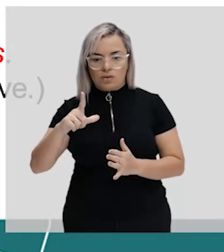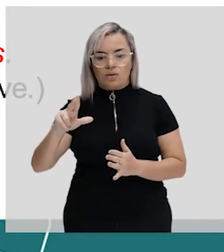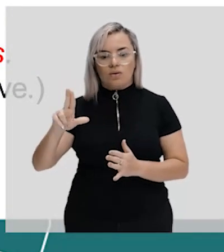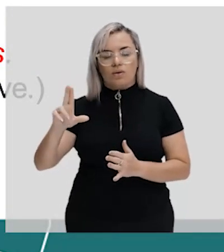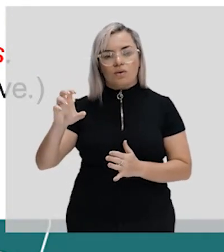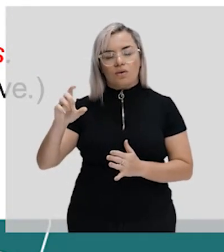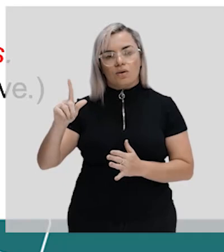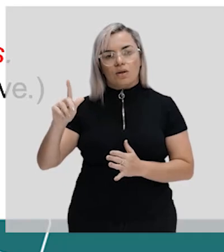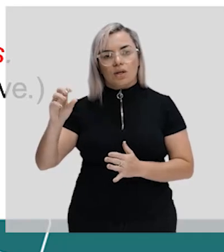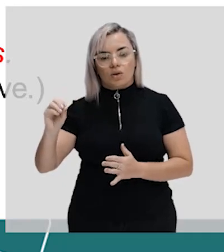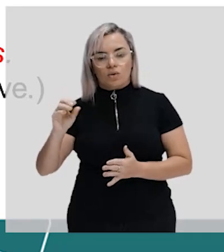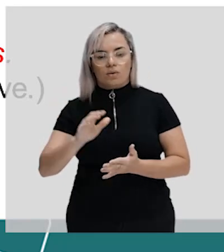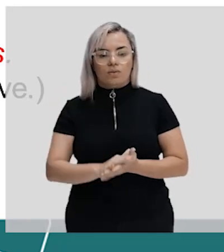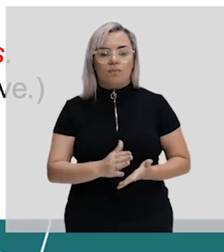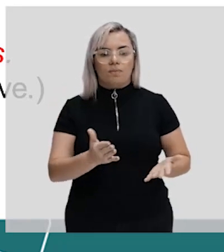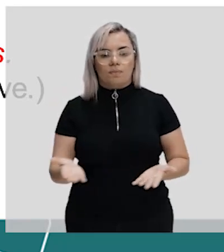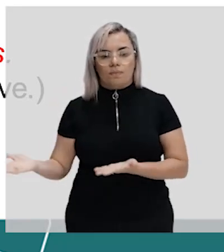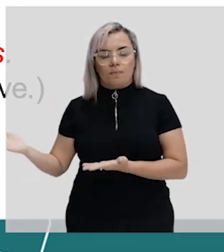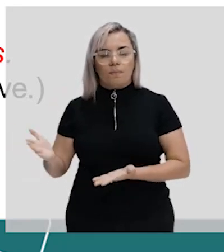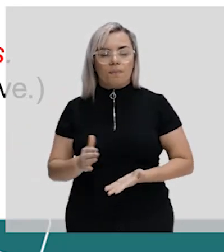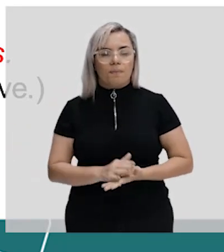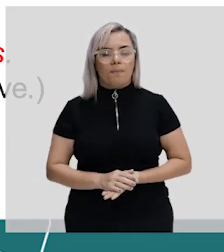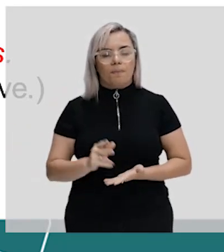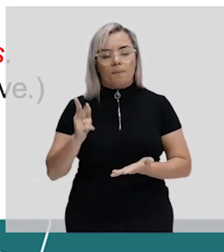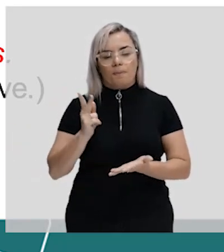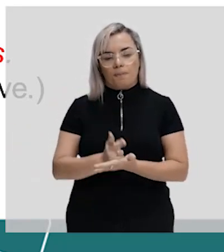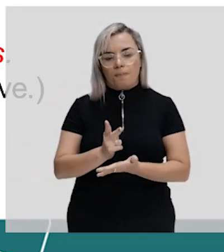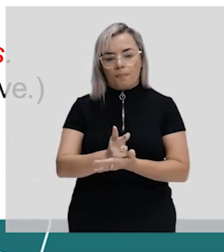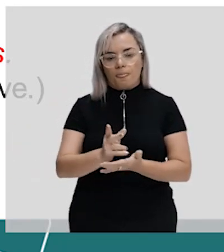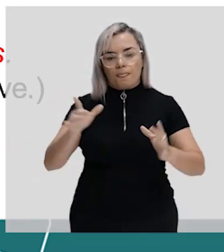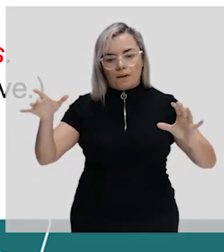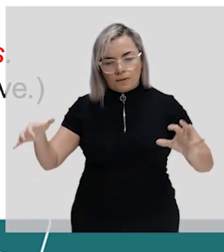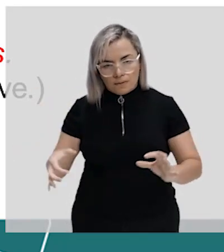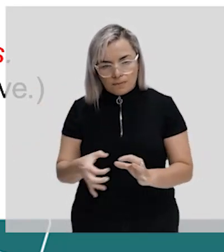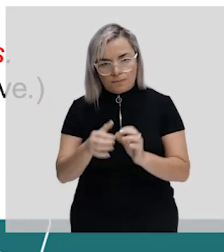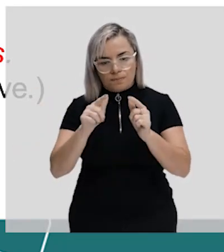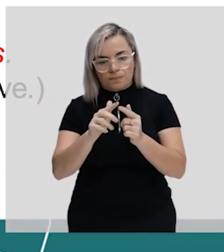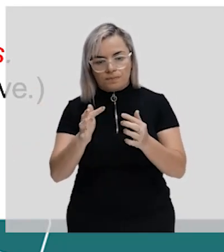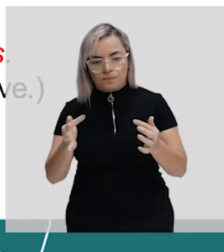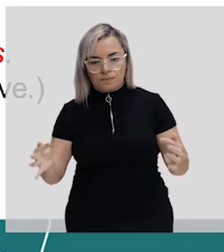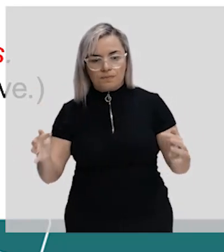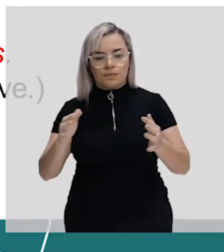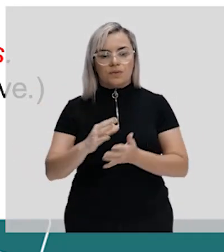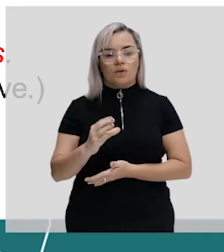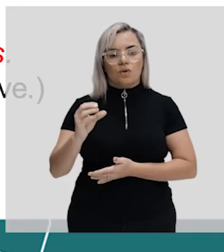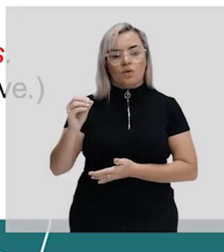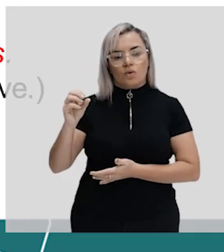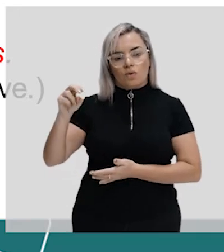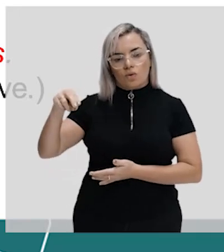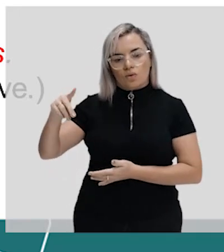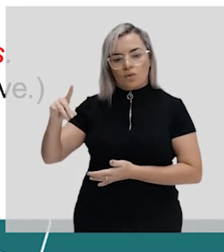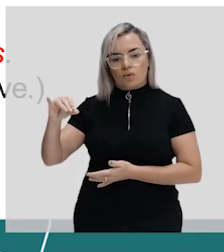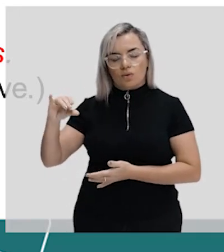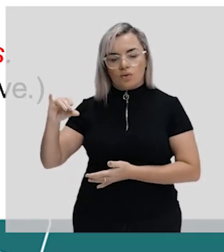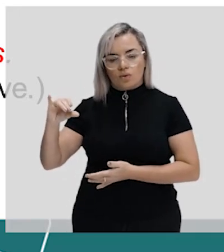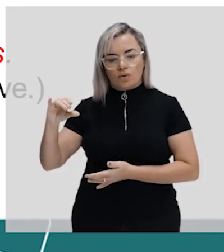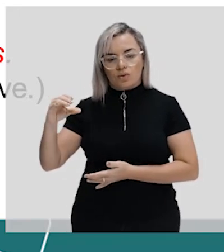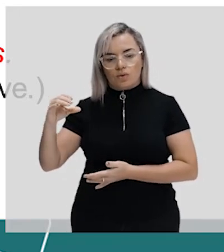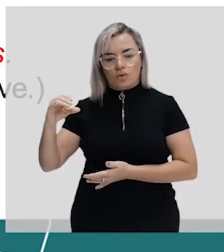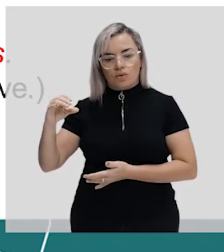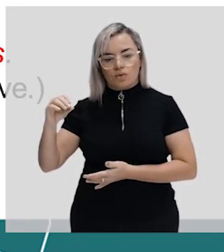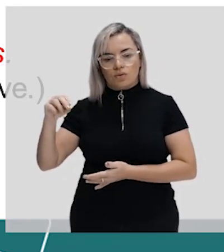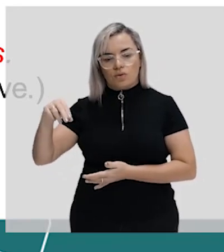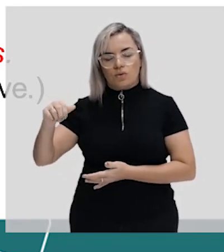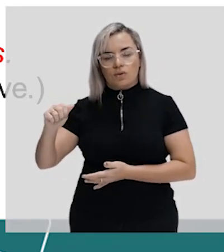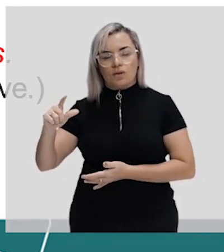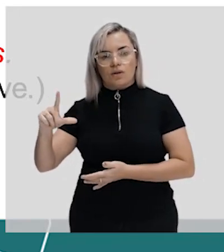Condicionales são as conjunções que introduzem uma oração subordinada que expressa uma condição